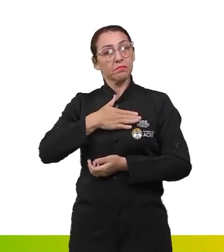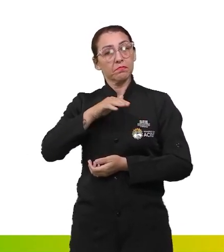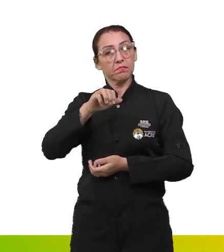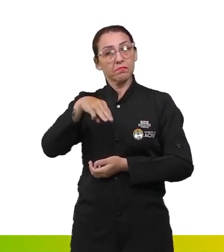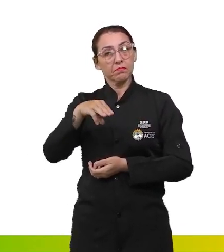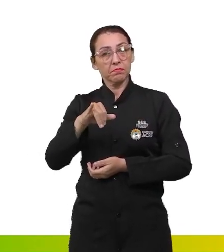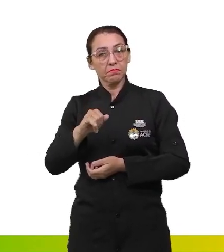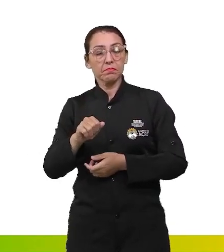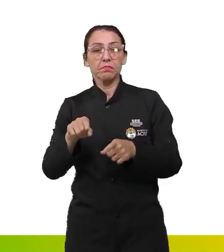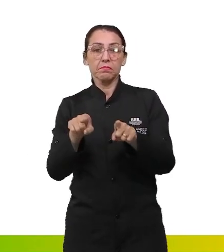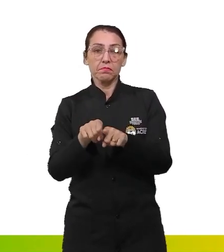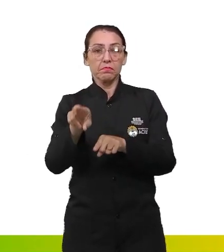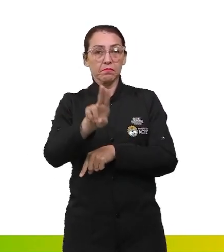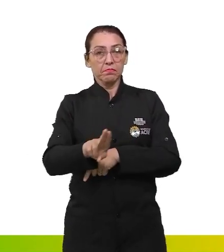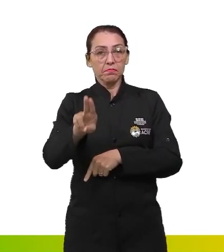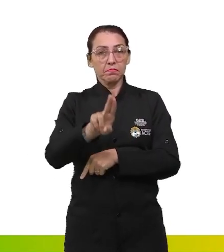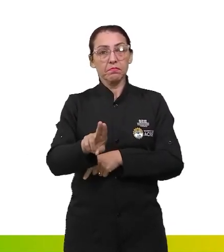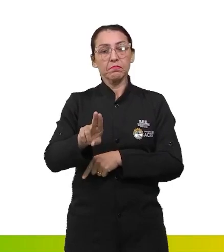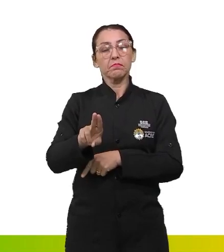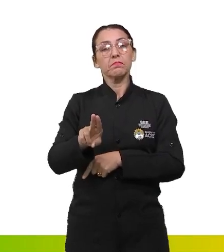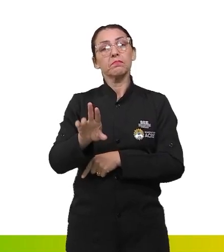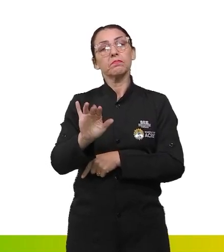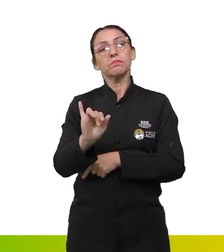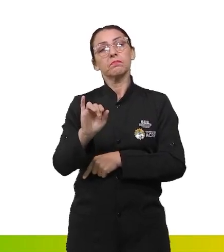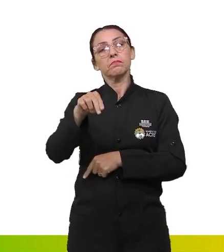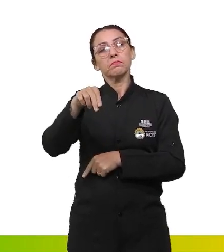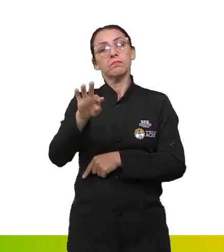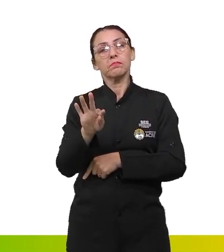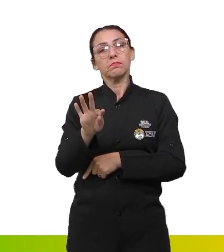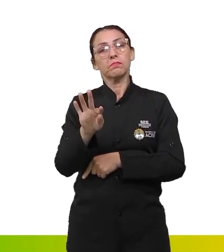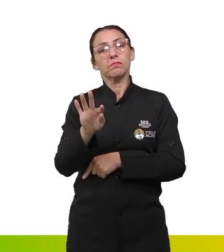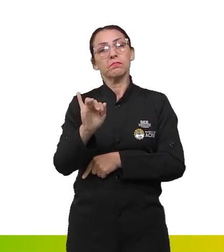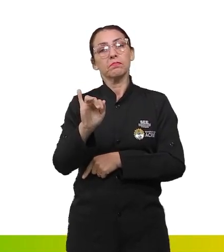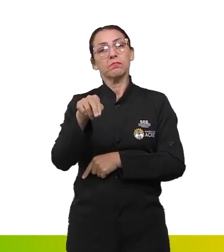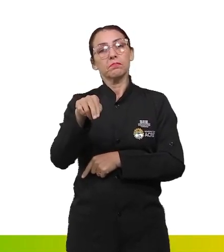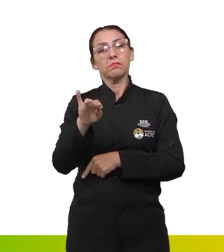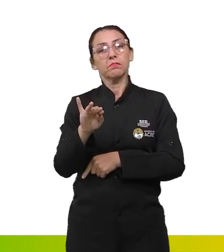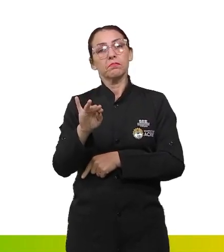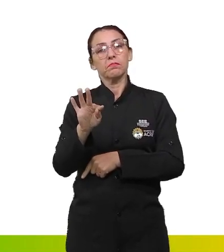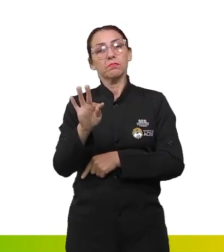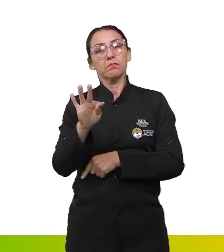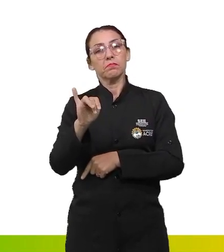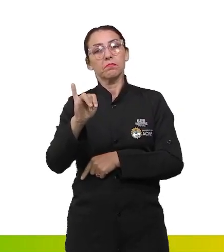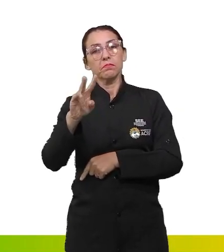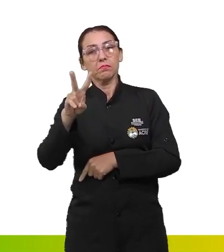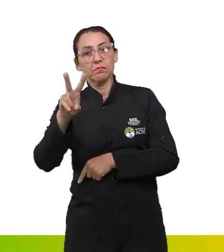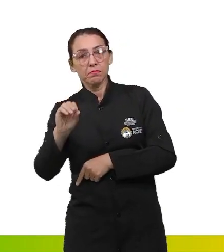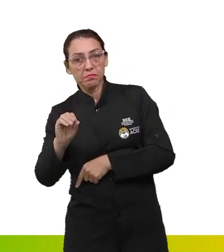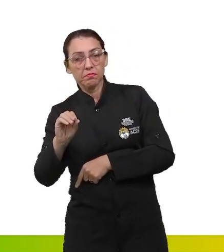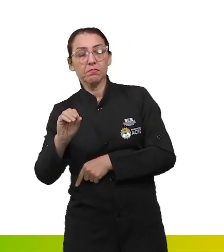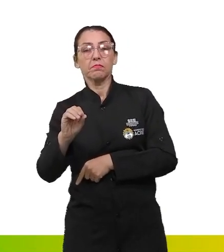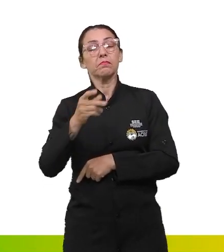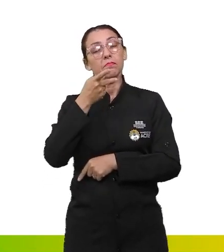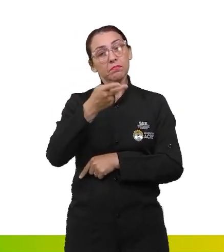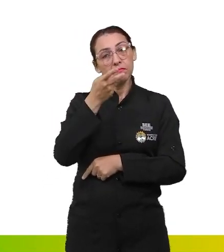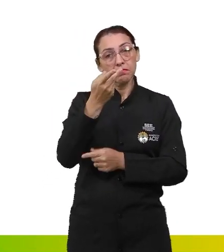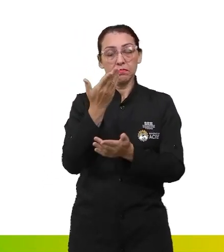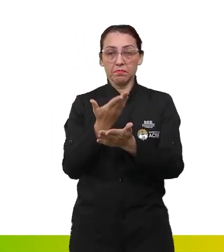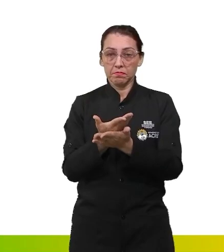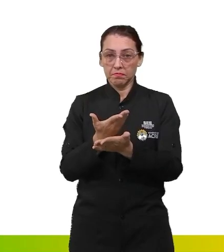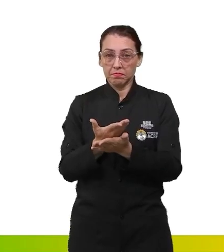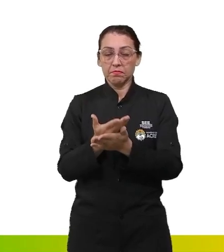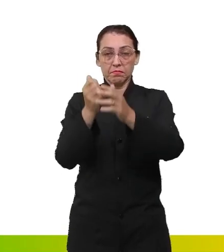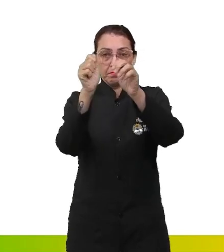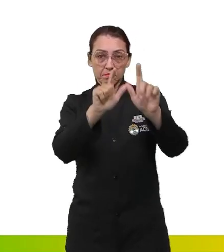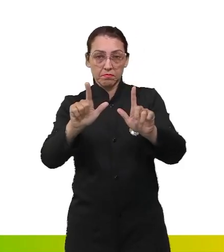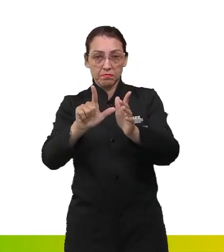quando eu também posso utilizar ele no infinitivo, tá bom? Dependendo da situação. Mas aí, mesma coisa, nós estávamos falando no